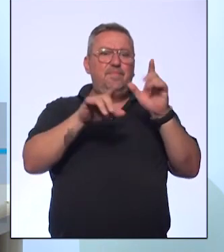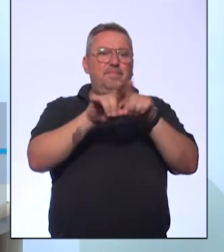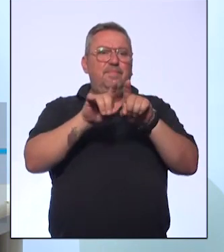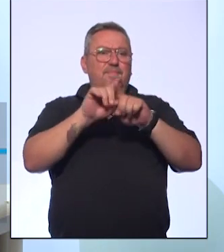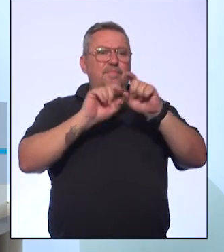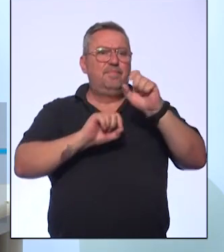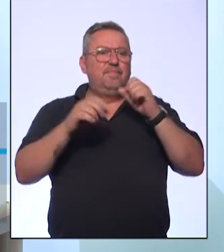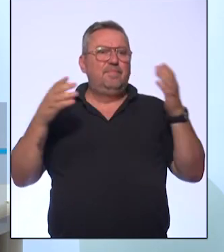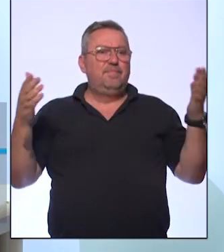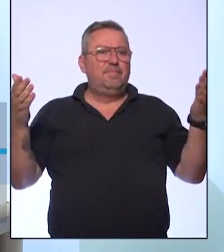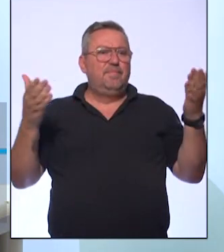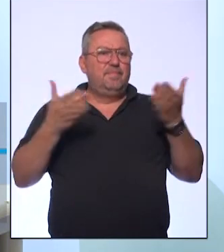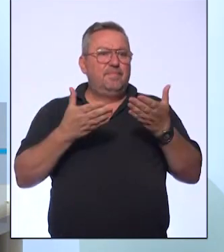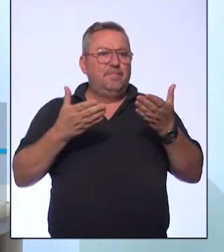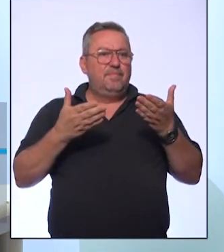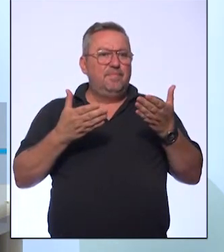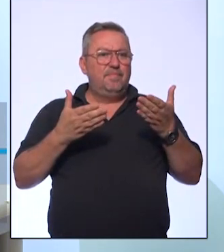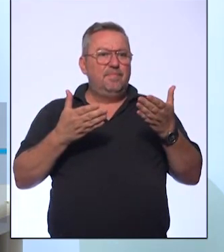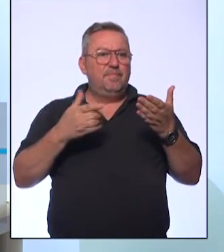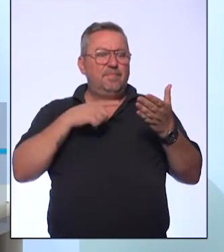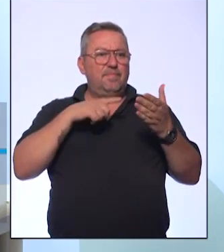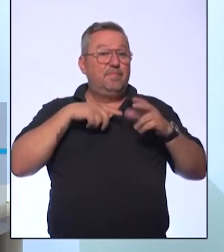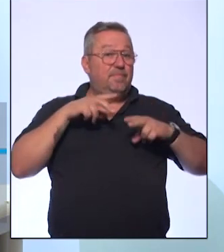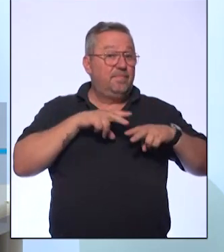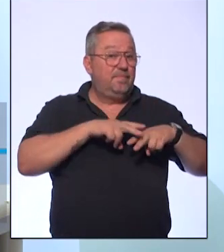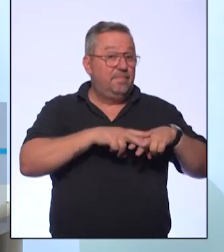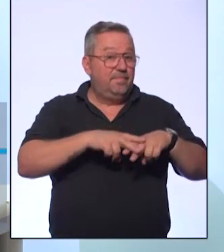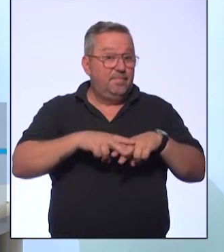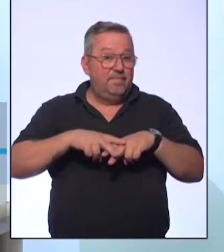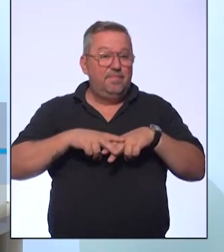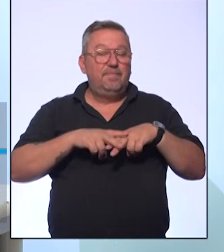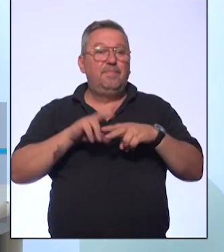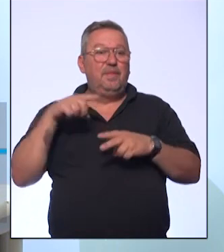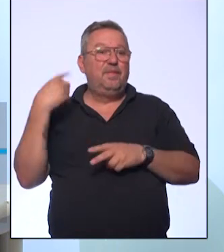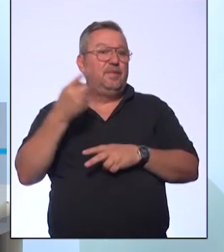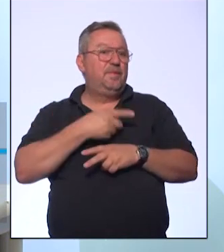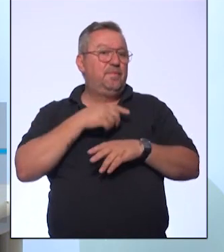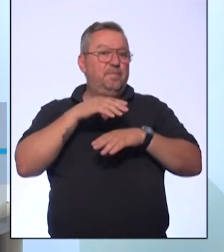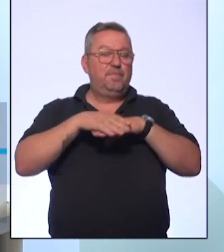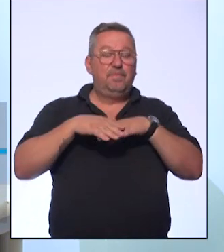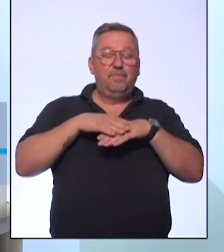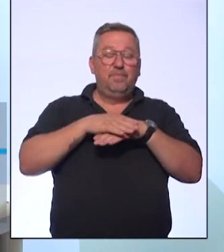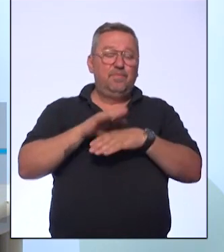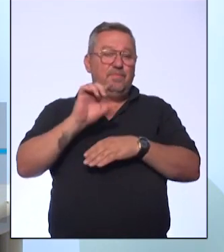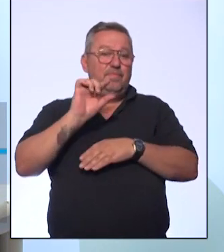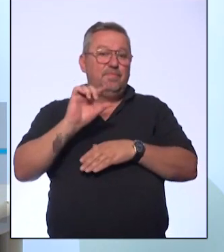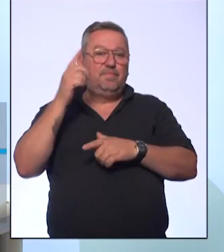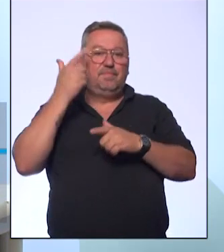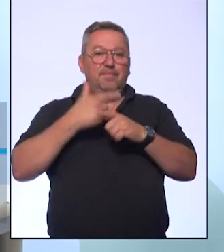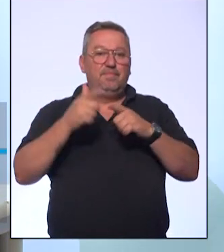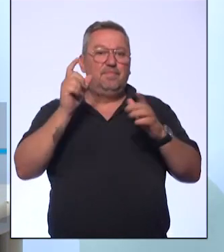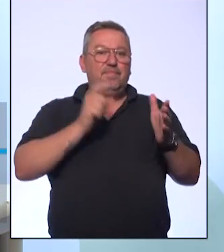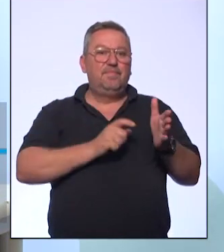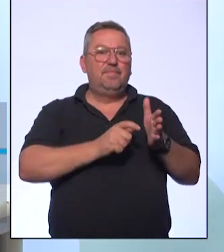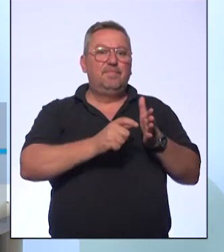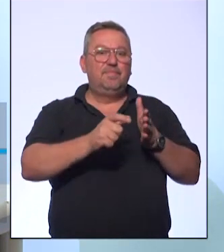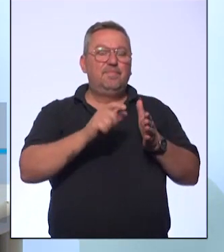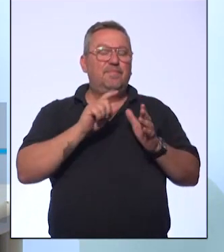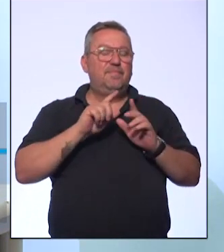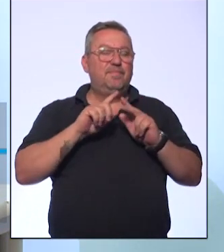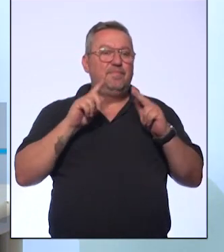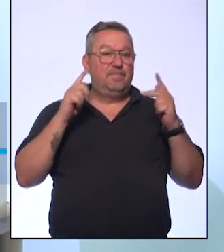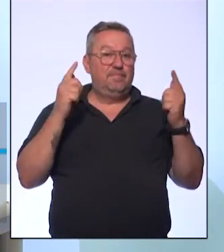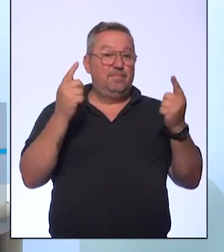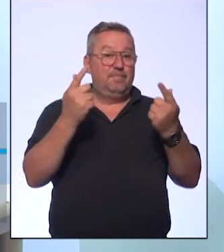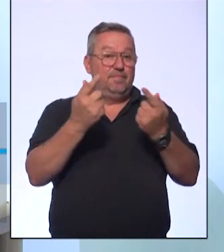gente vem aqui hoje para fazer uma revisão, para a gente conversar um pouco sobre os conceitos geográficos a